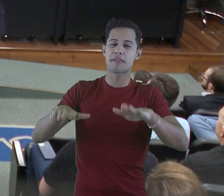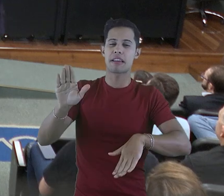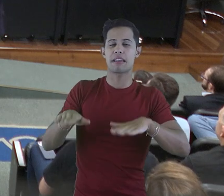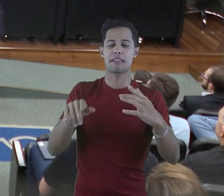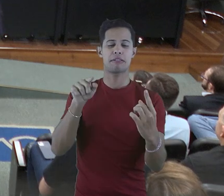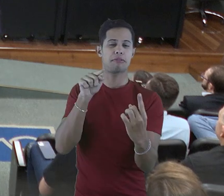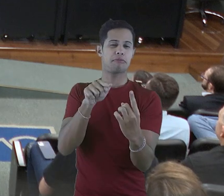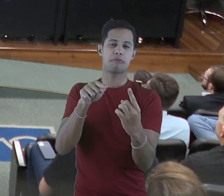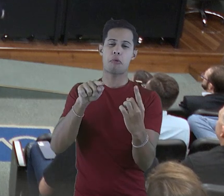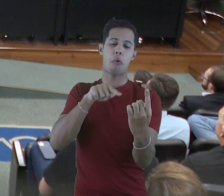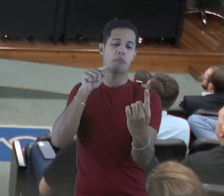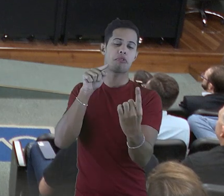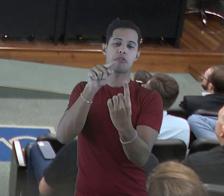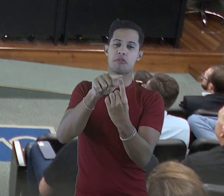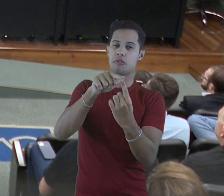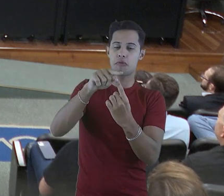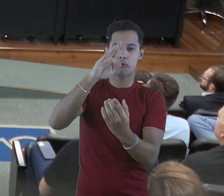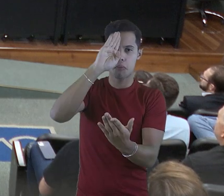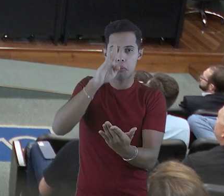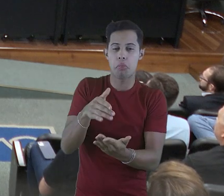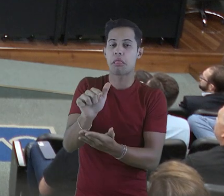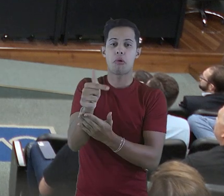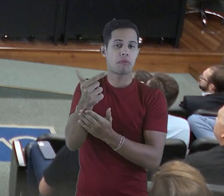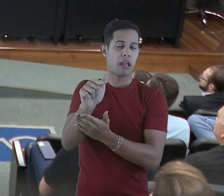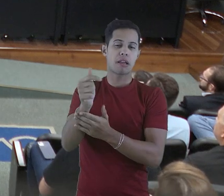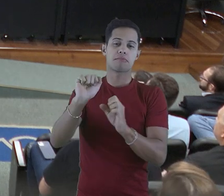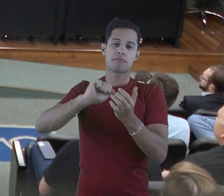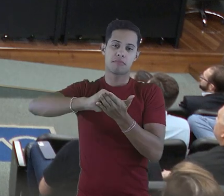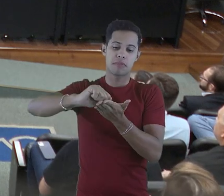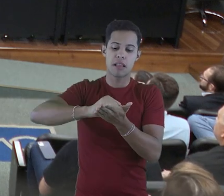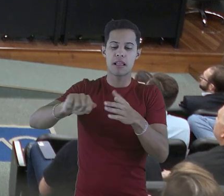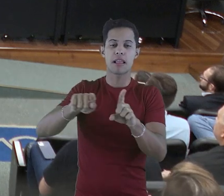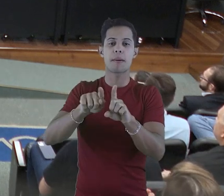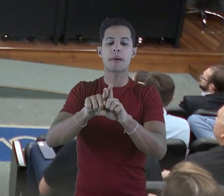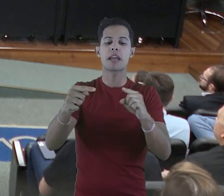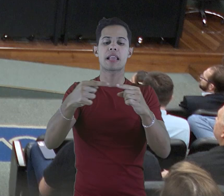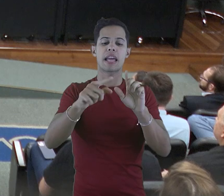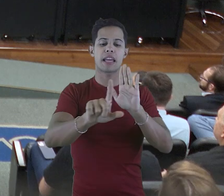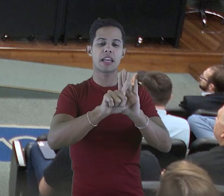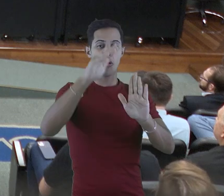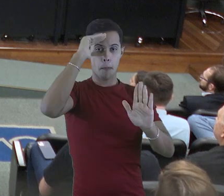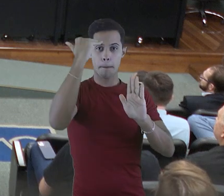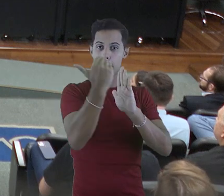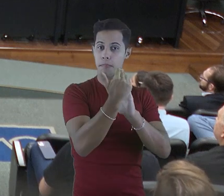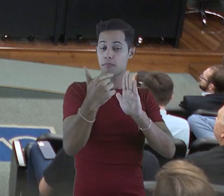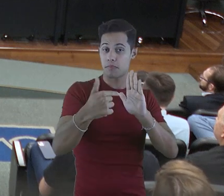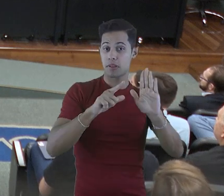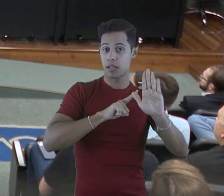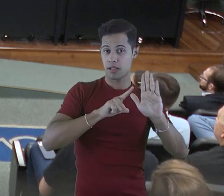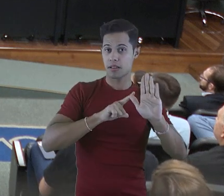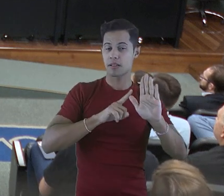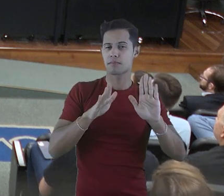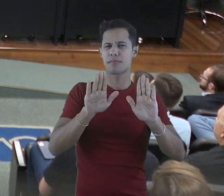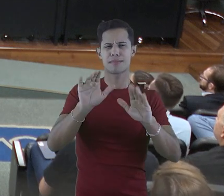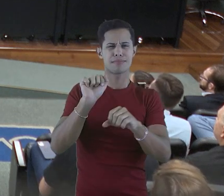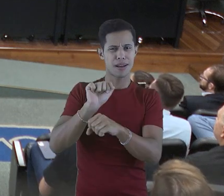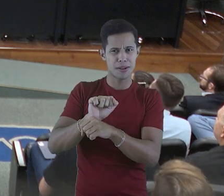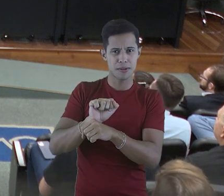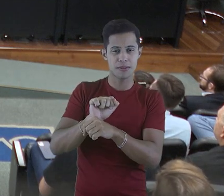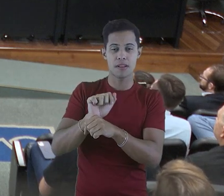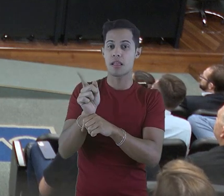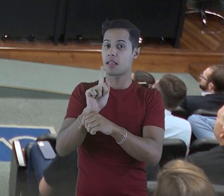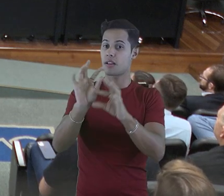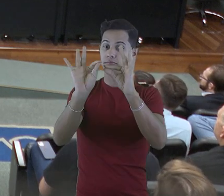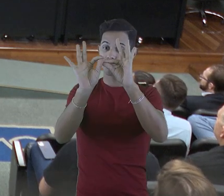base legal cumprimento de obrigação legal ah Pironte parou aí aqui você prova o modo pelo qual o